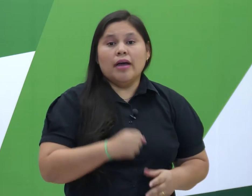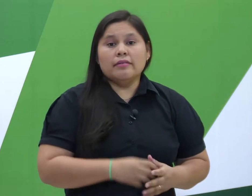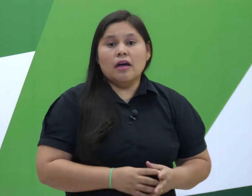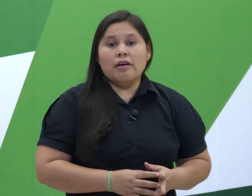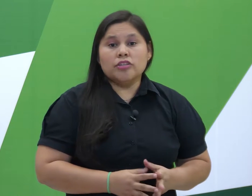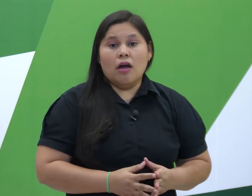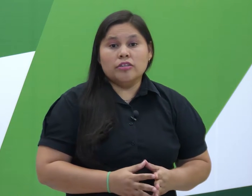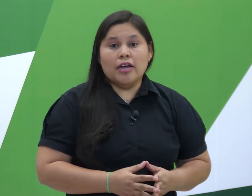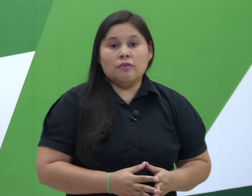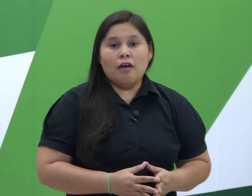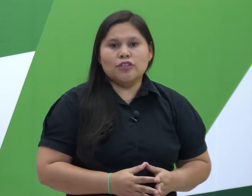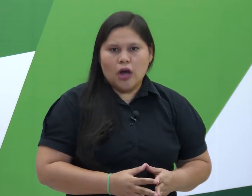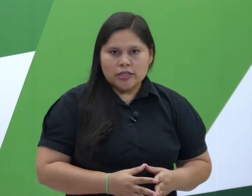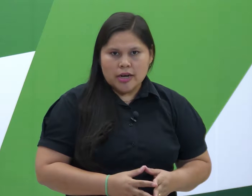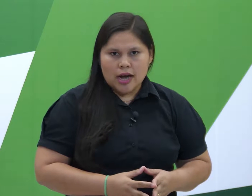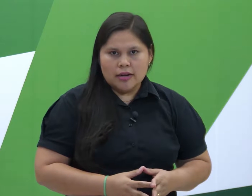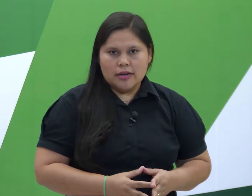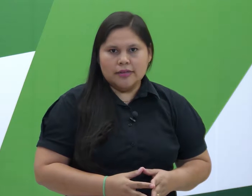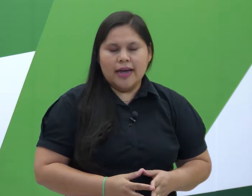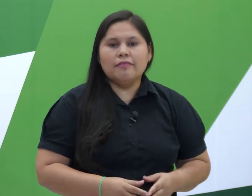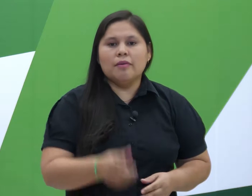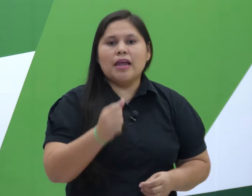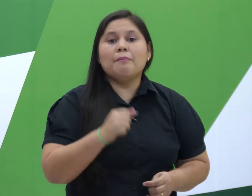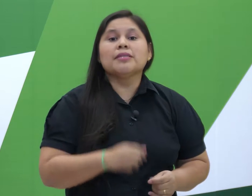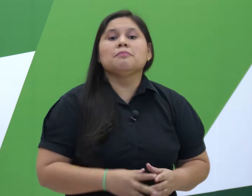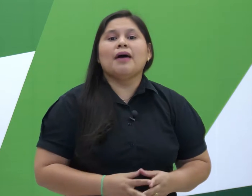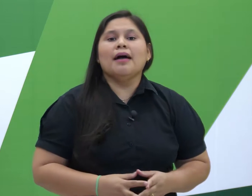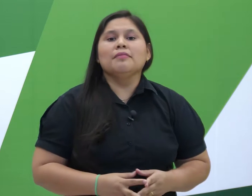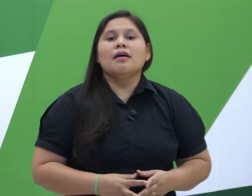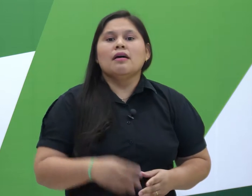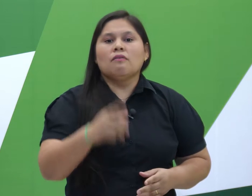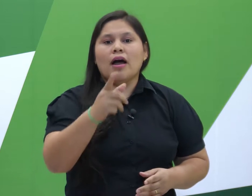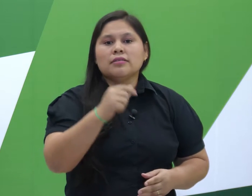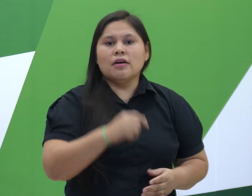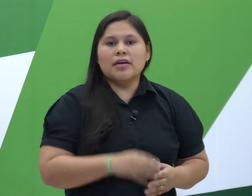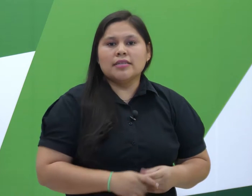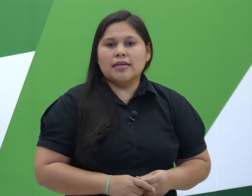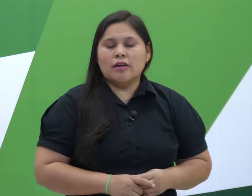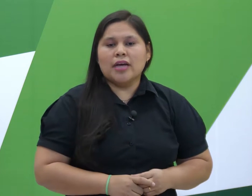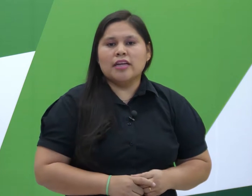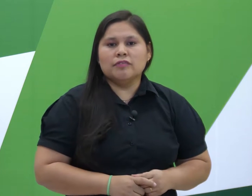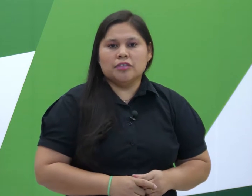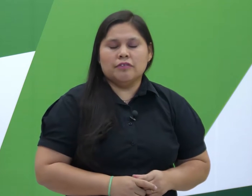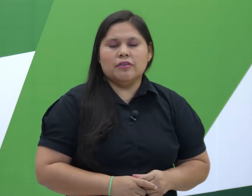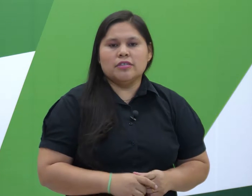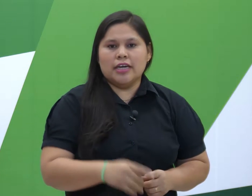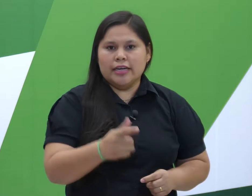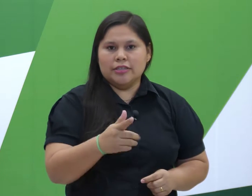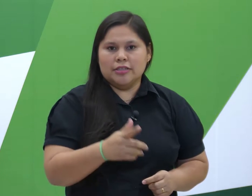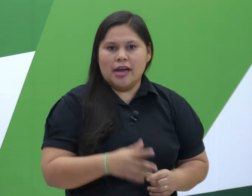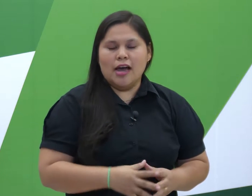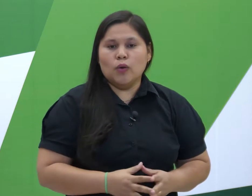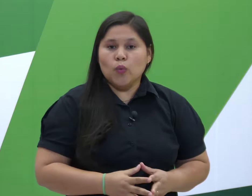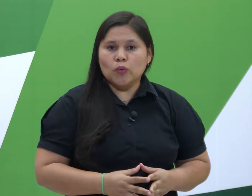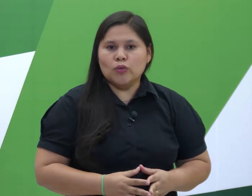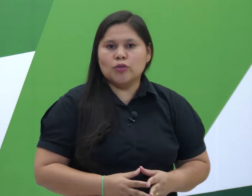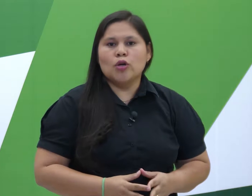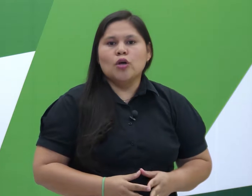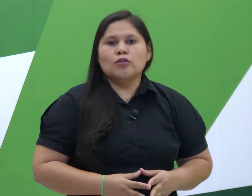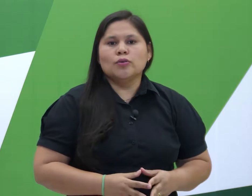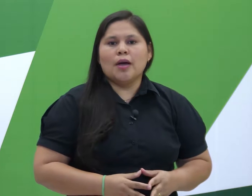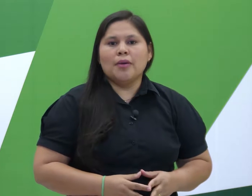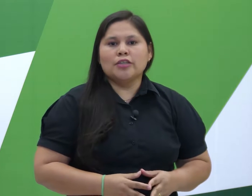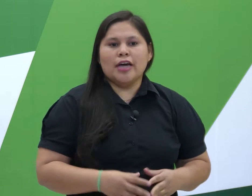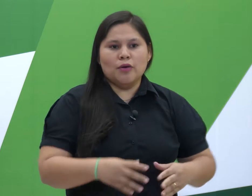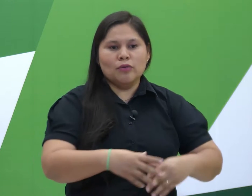Vamos lá, então, a Escola Estadual Jorge Encaram, né, vamos lá participar, quais são as alternativas que vocês, né, alunos,